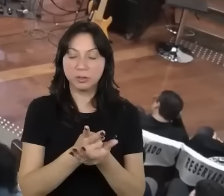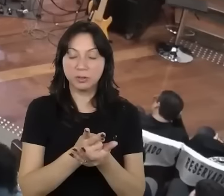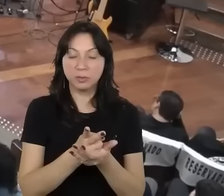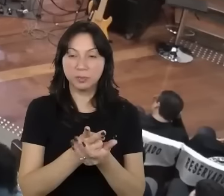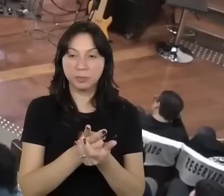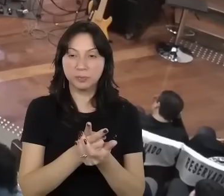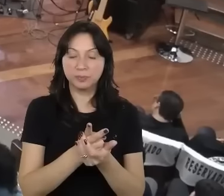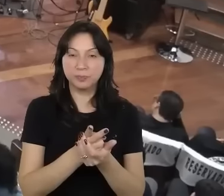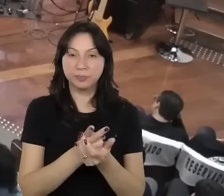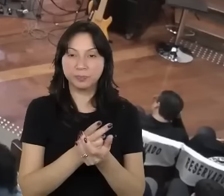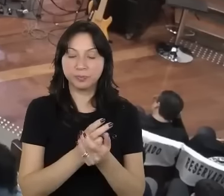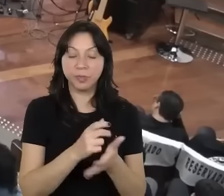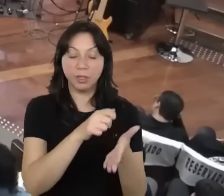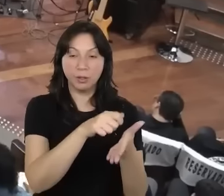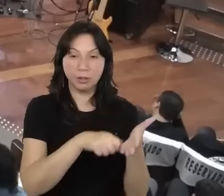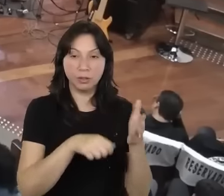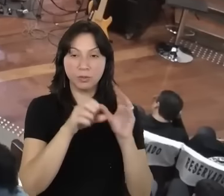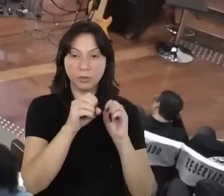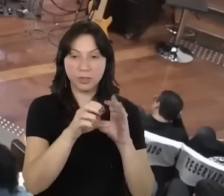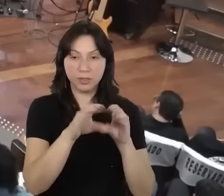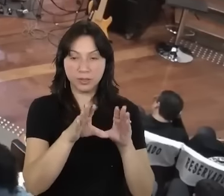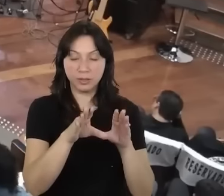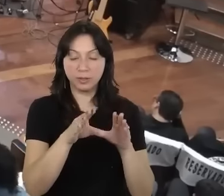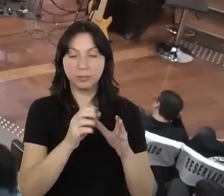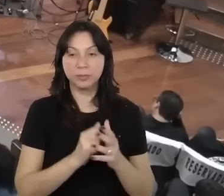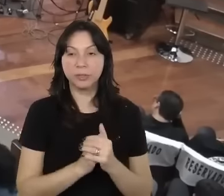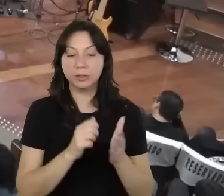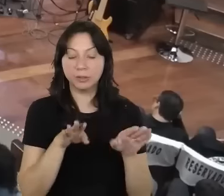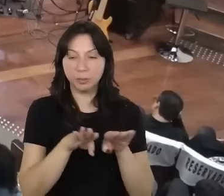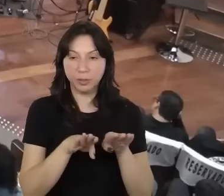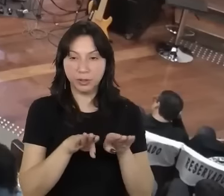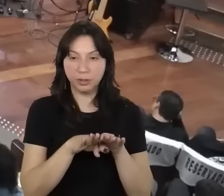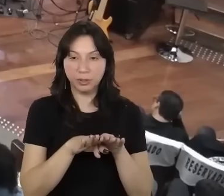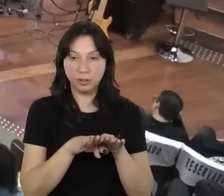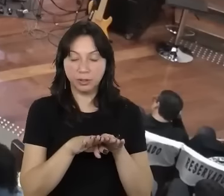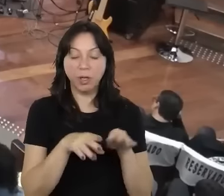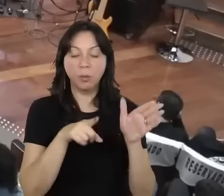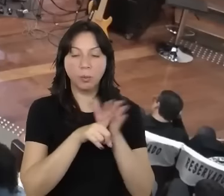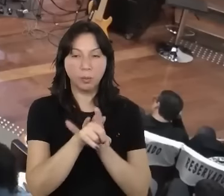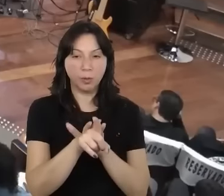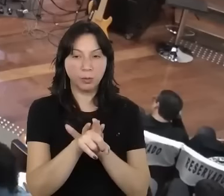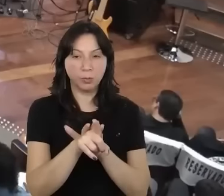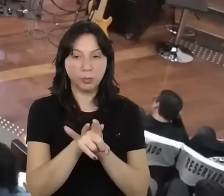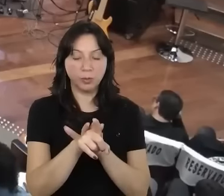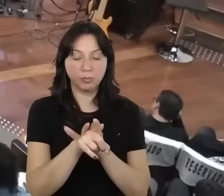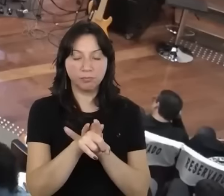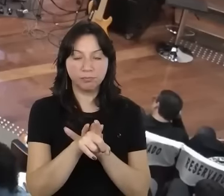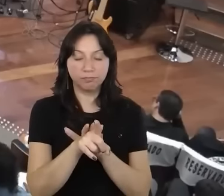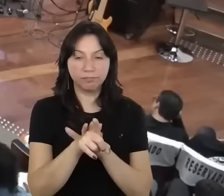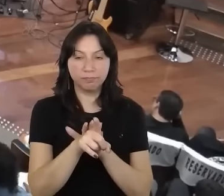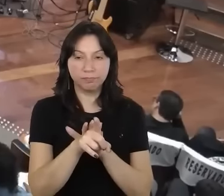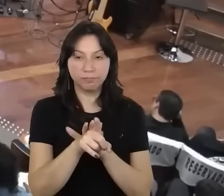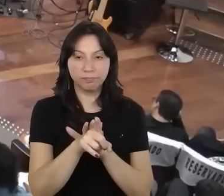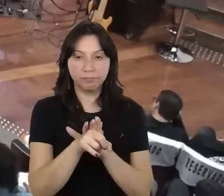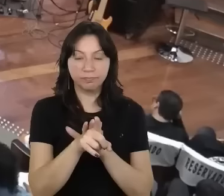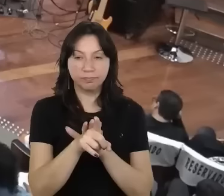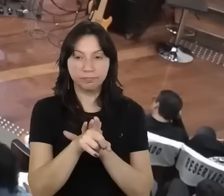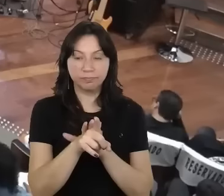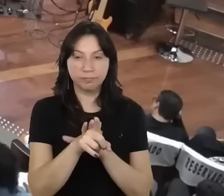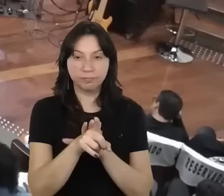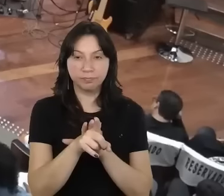lição desse texto é a pergunta que eu faço e você também meu Deus a